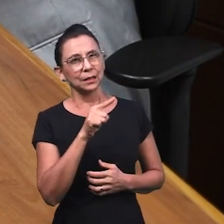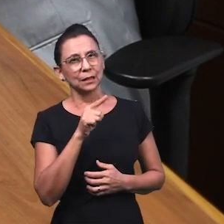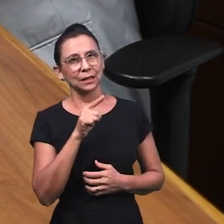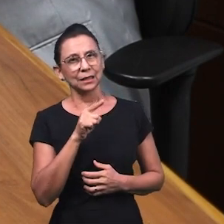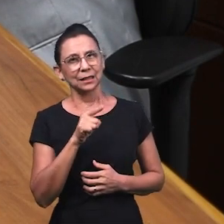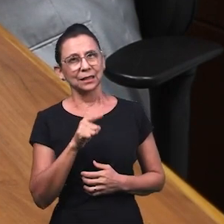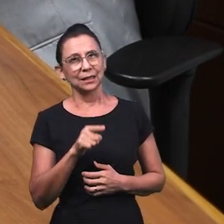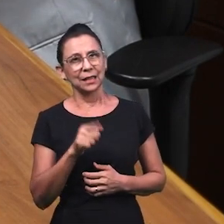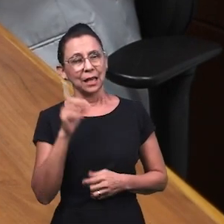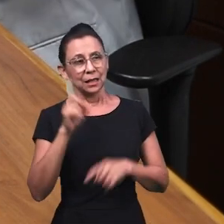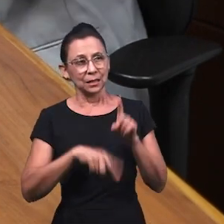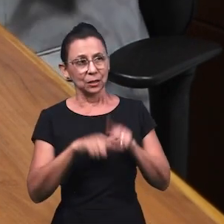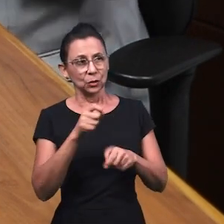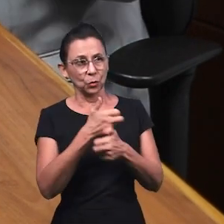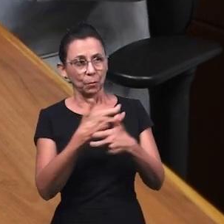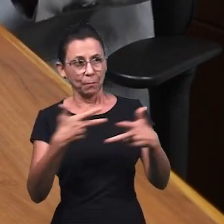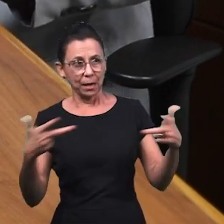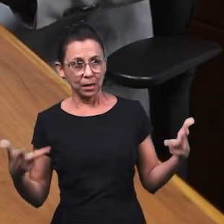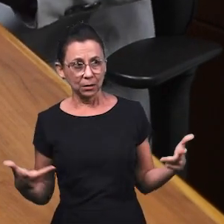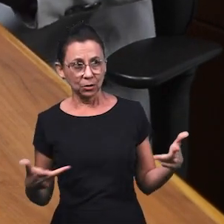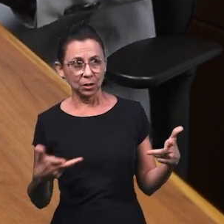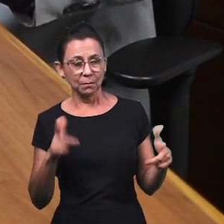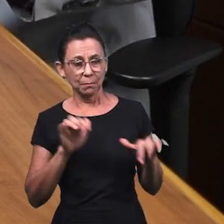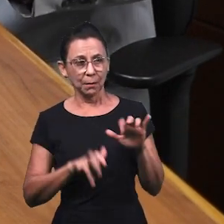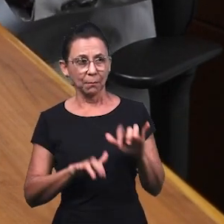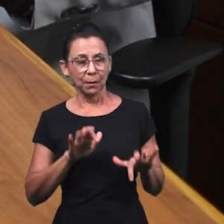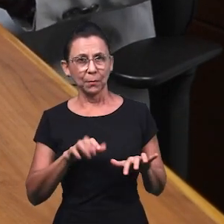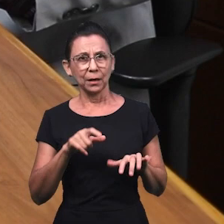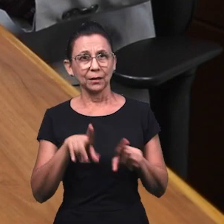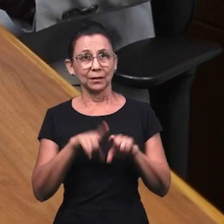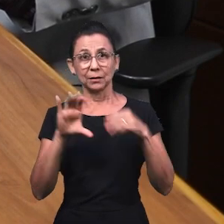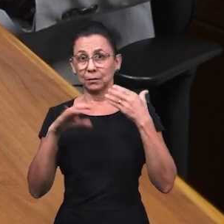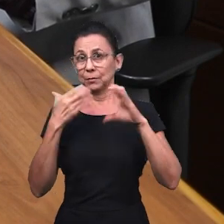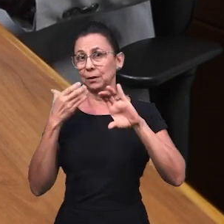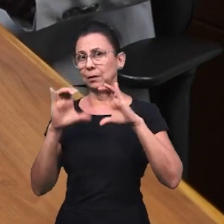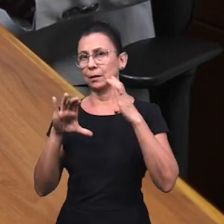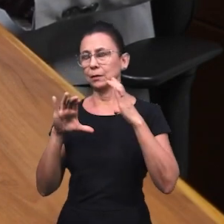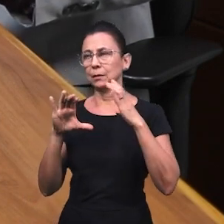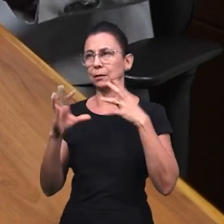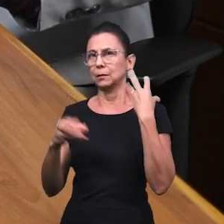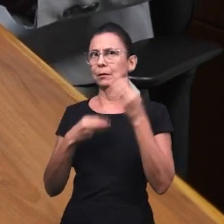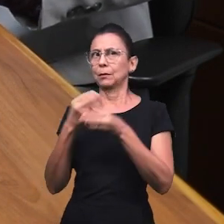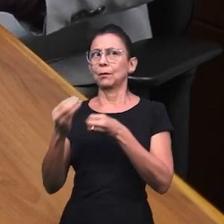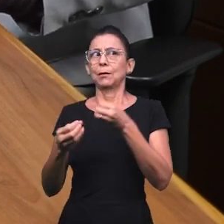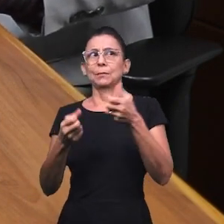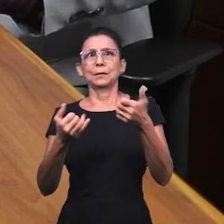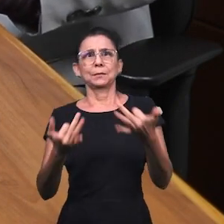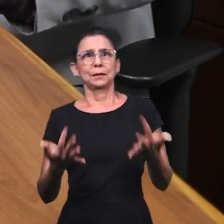canta. Você é instrumentista e você também canta. Como é que é isso? Explica isso pra gente.